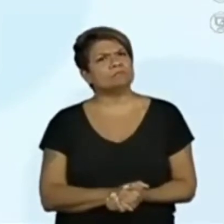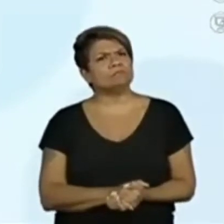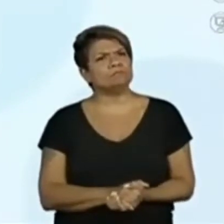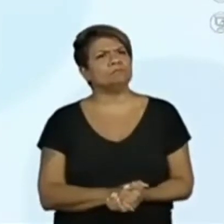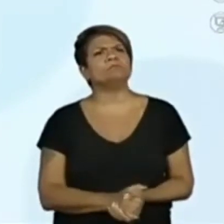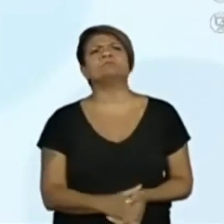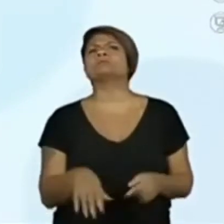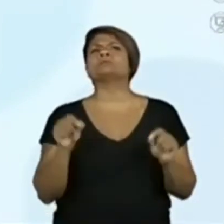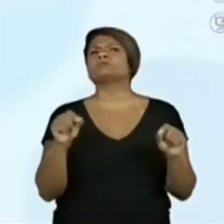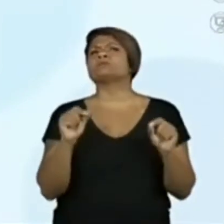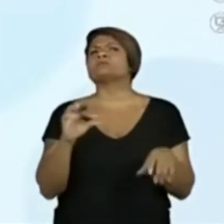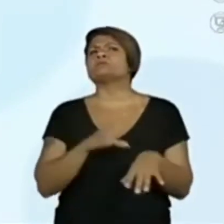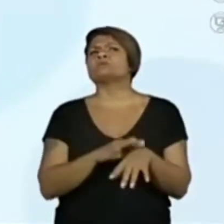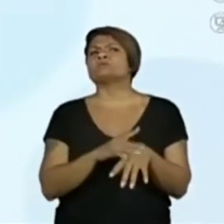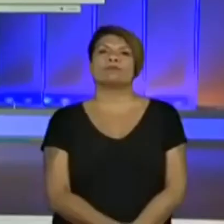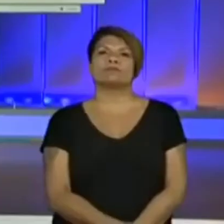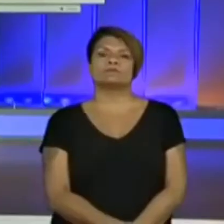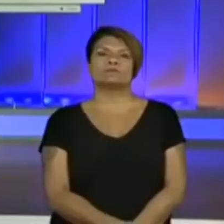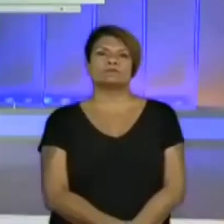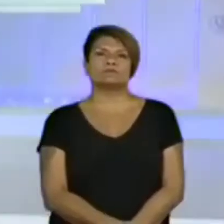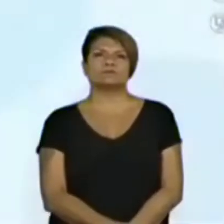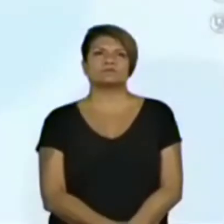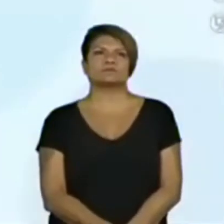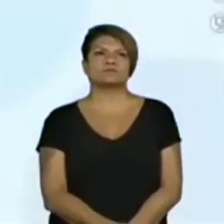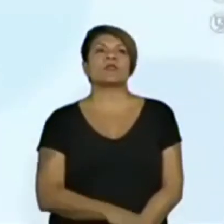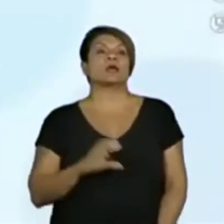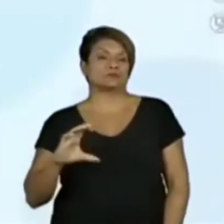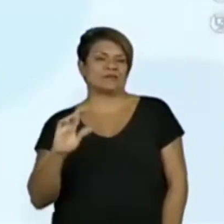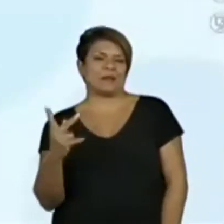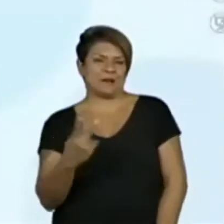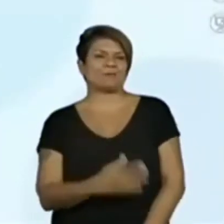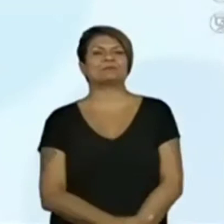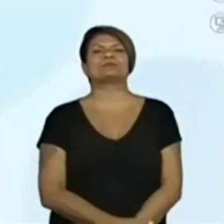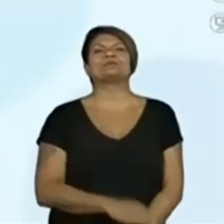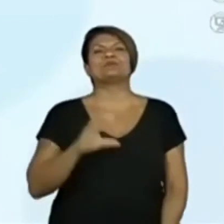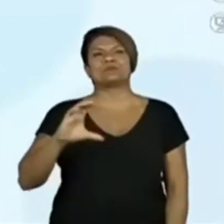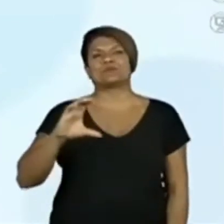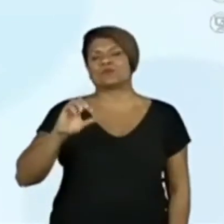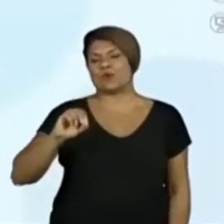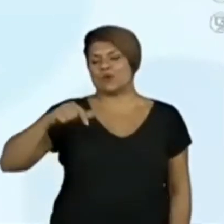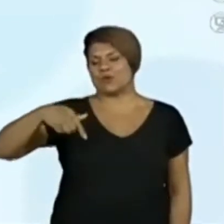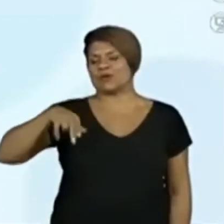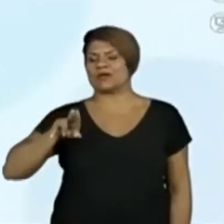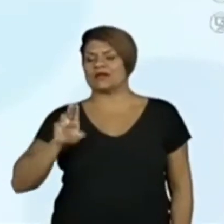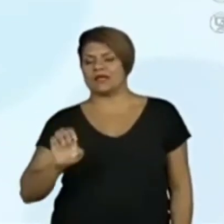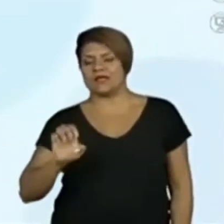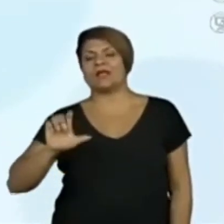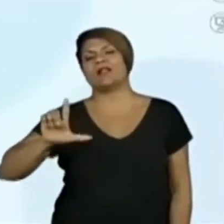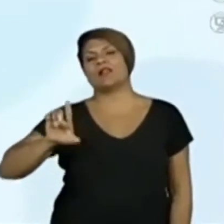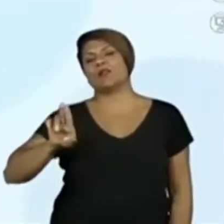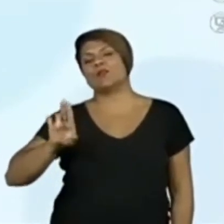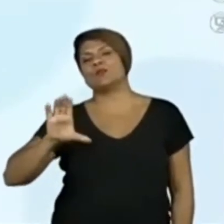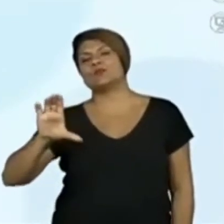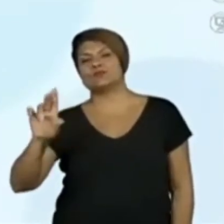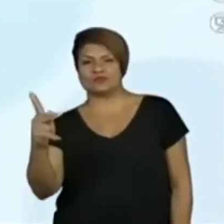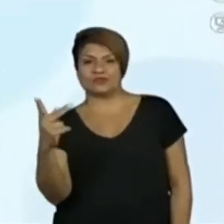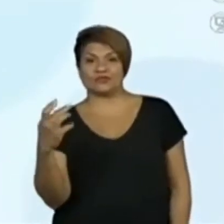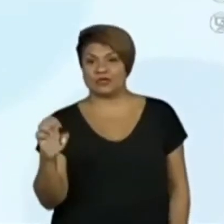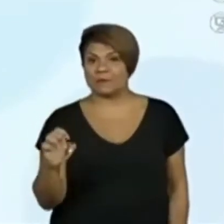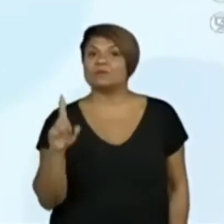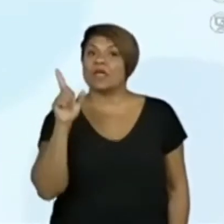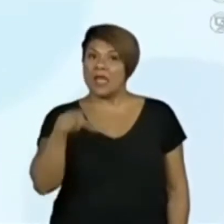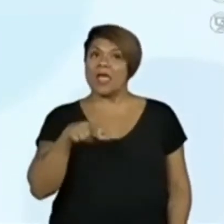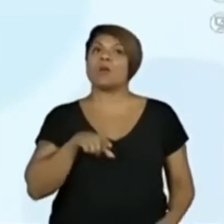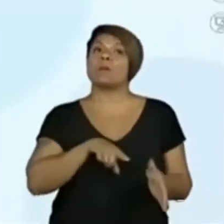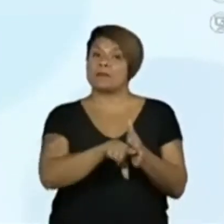Que doença será essa? É a coqueluche, que é causada por uma bactéria, da